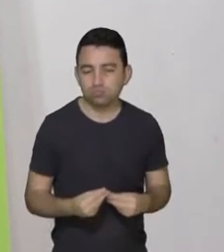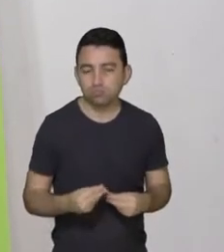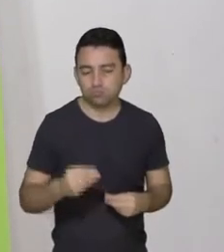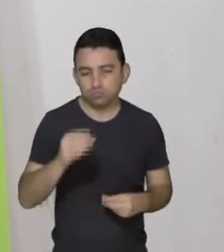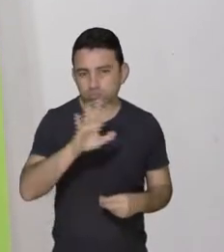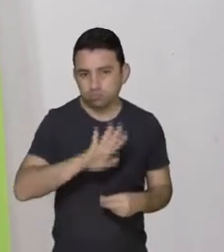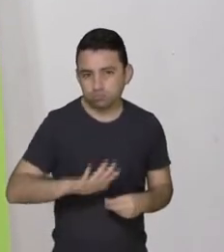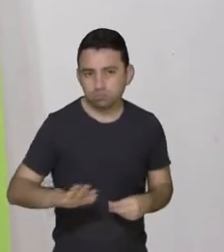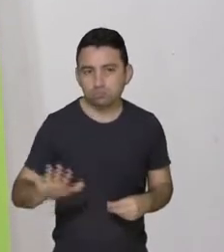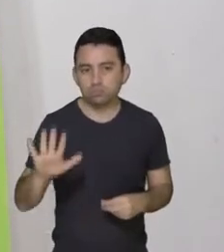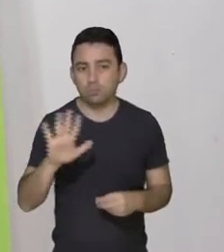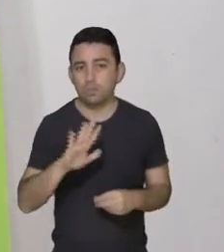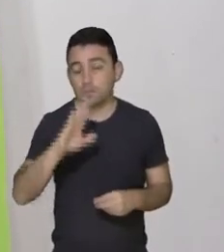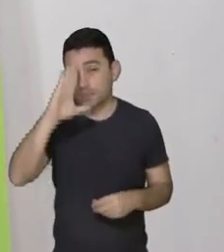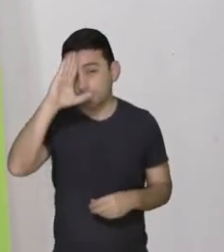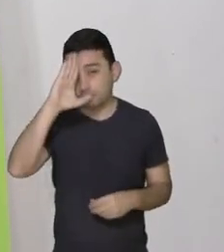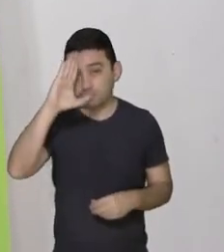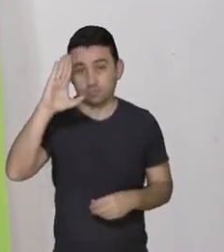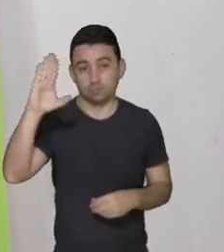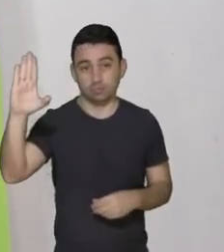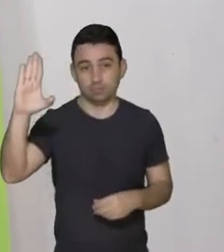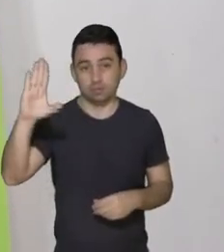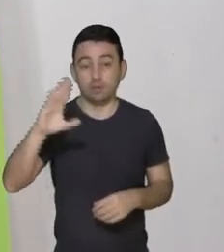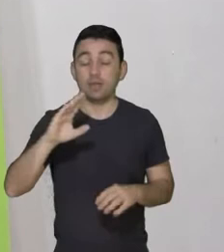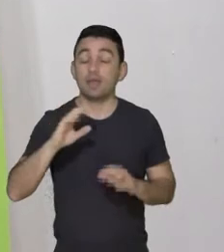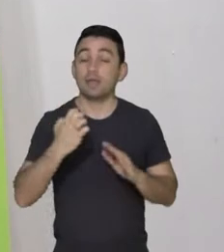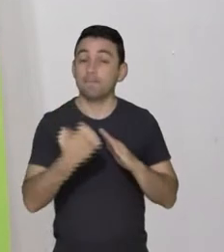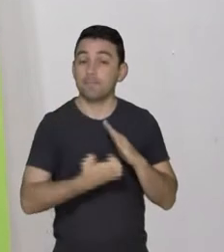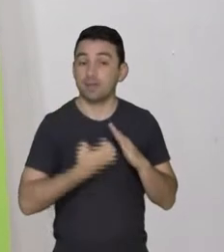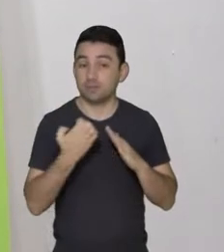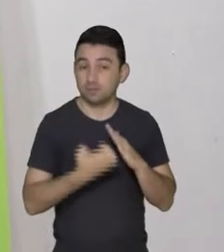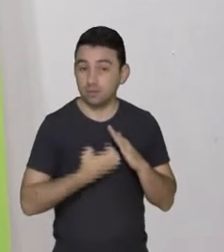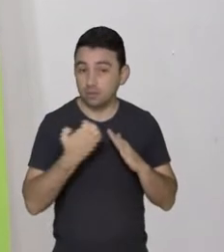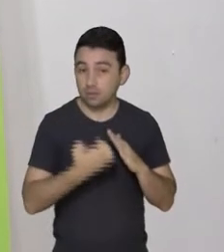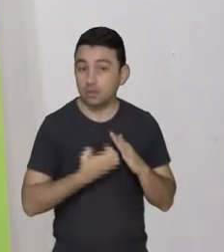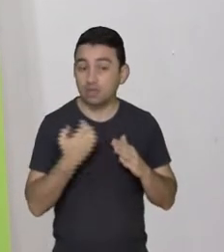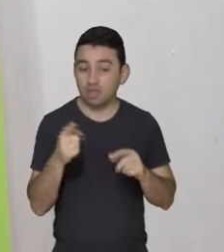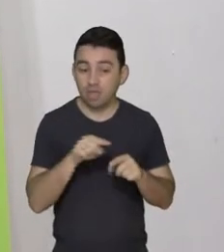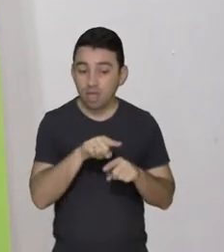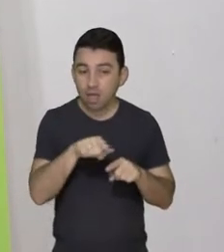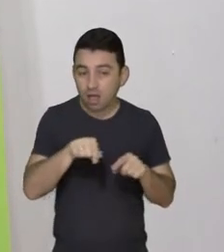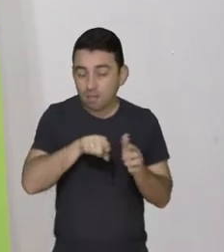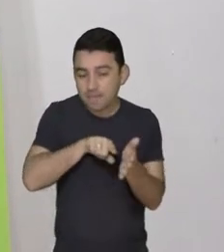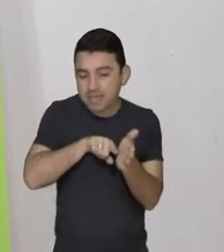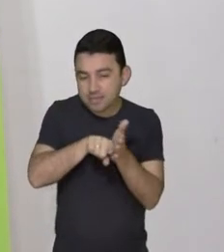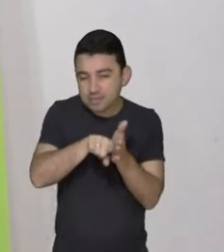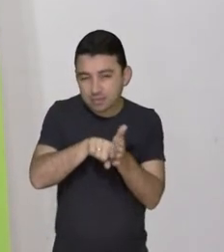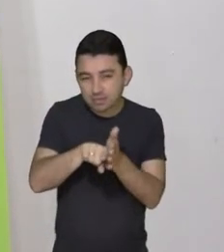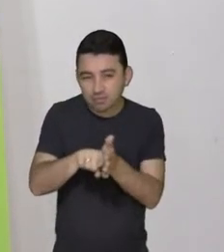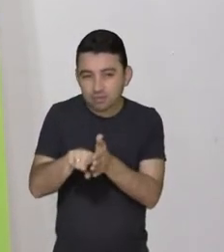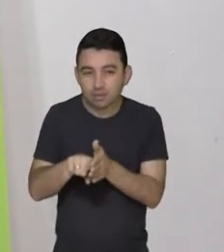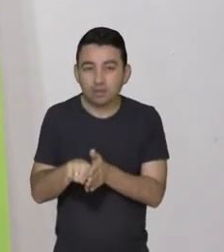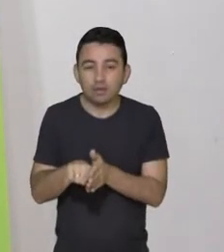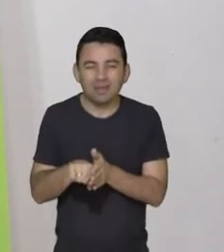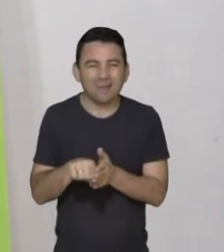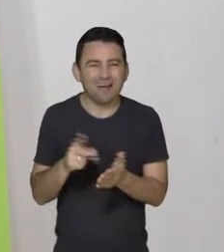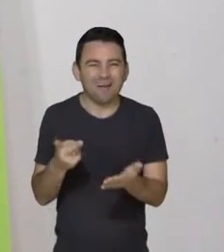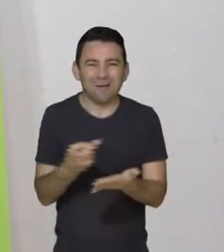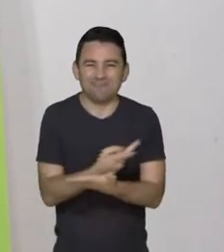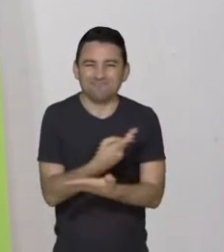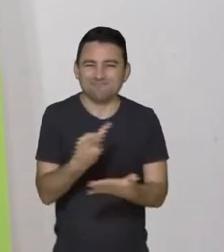principais das principais empresas que fazem pesquisa e erraram